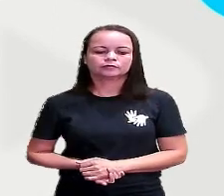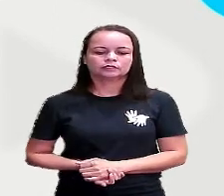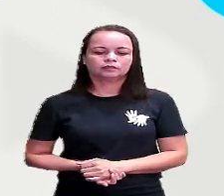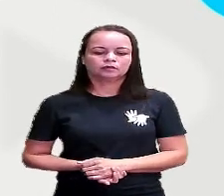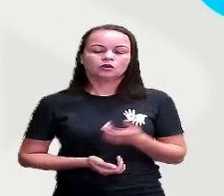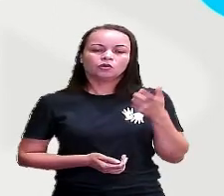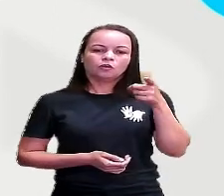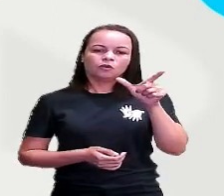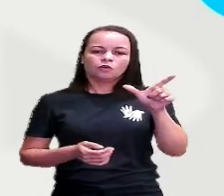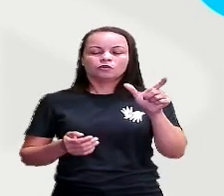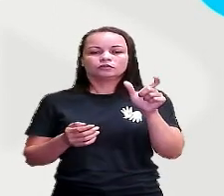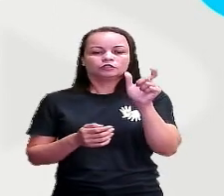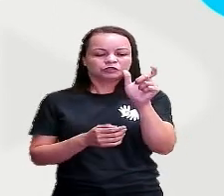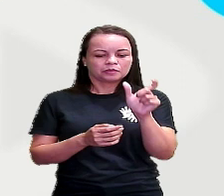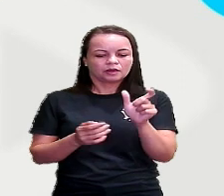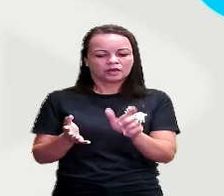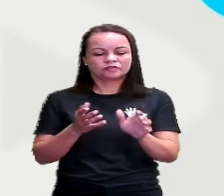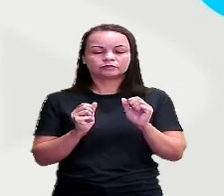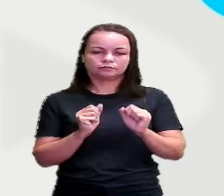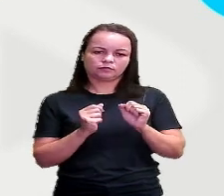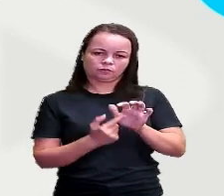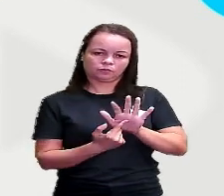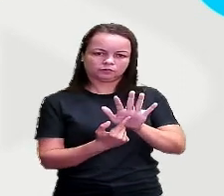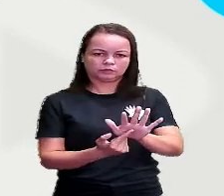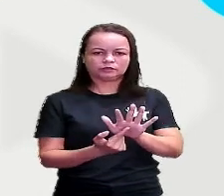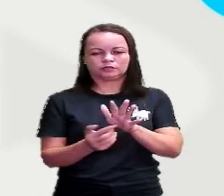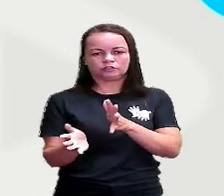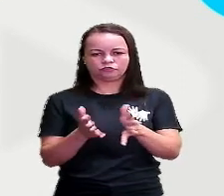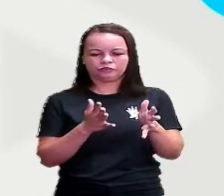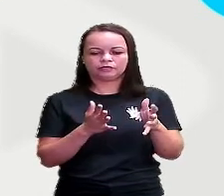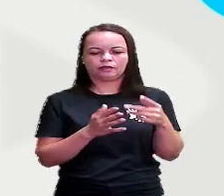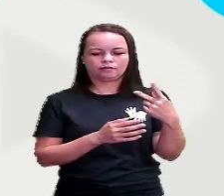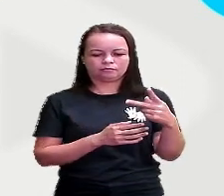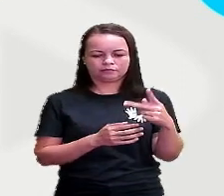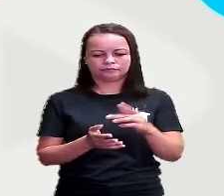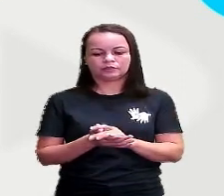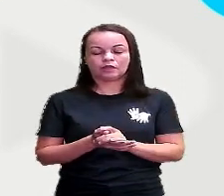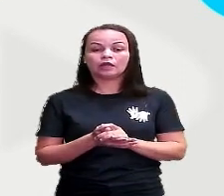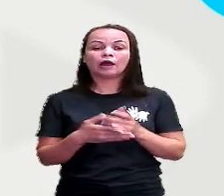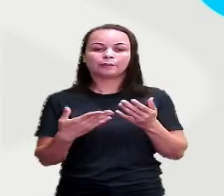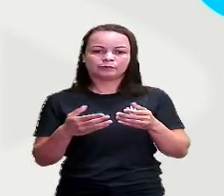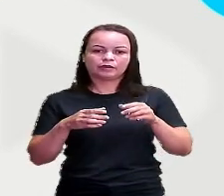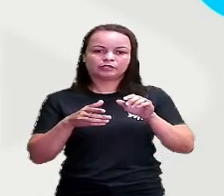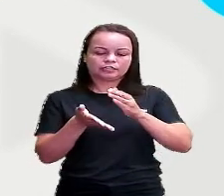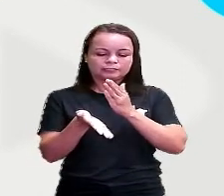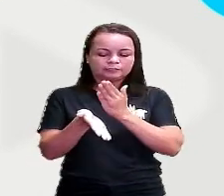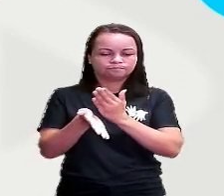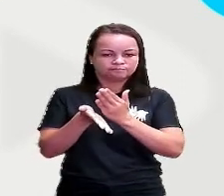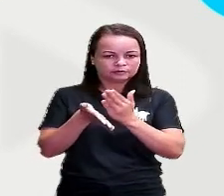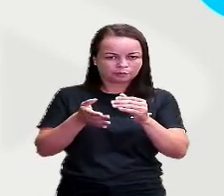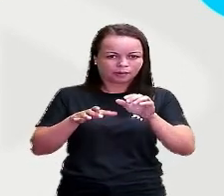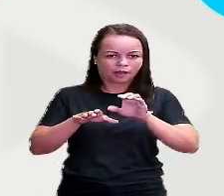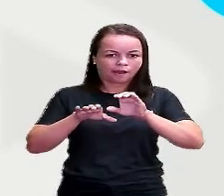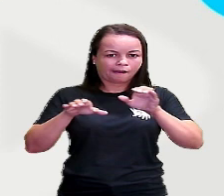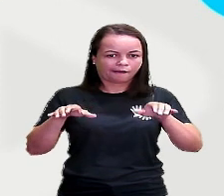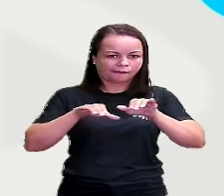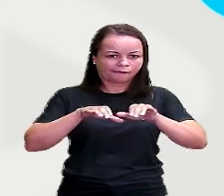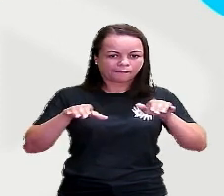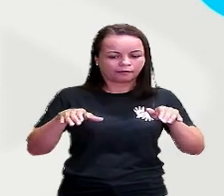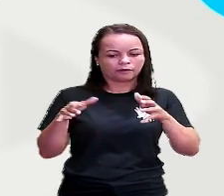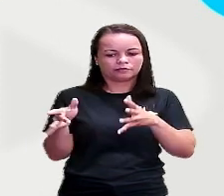Trouxe outras palavras para que a gente possa identificar essa sílaba tônica. Então, primeiro a gente separa, coruja, e vamos lá